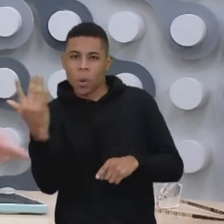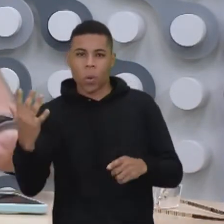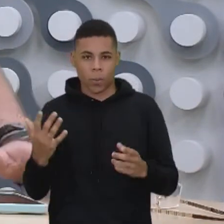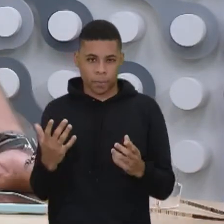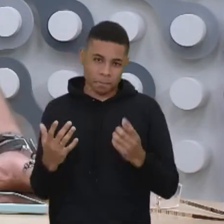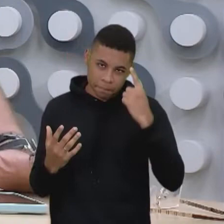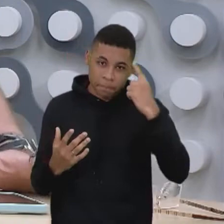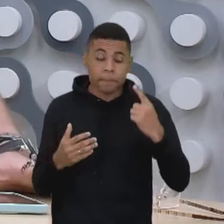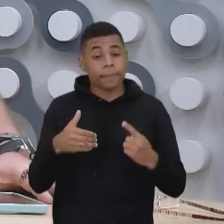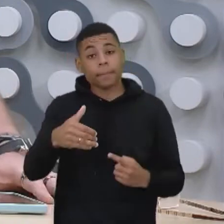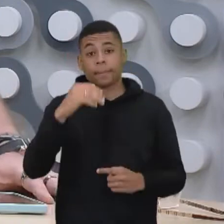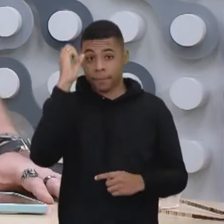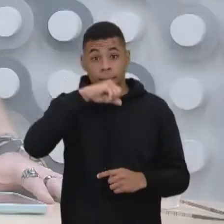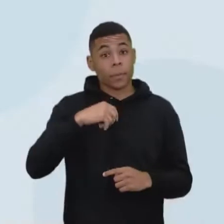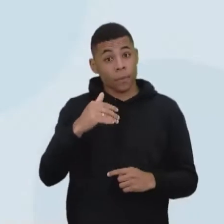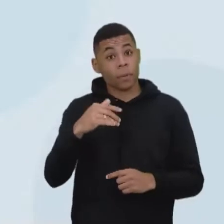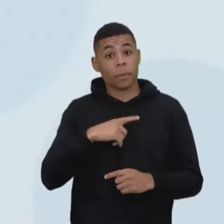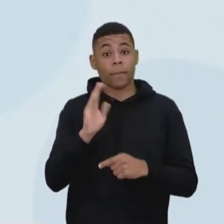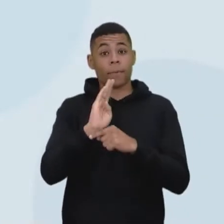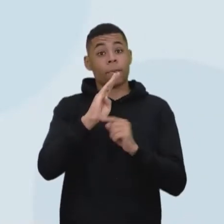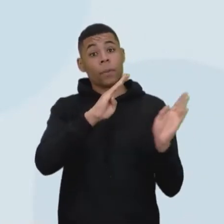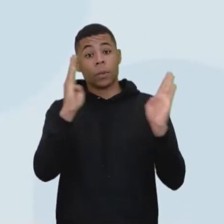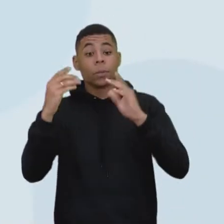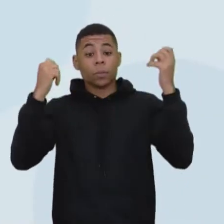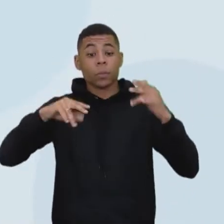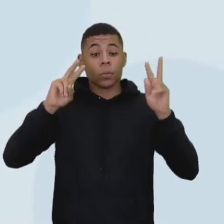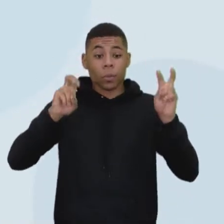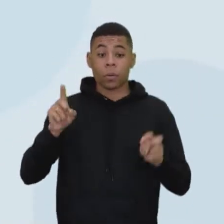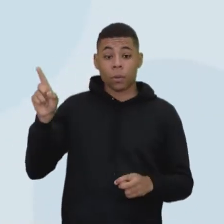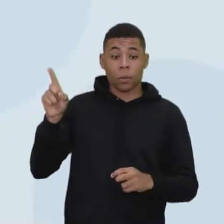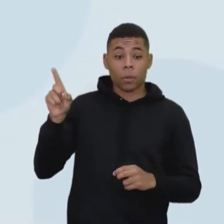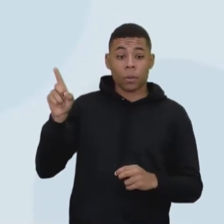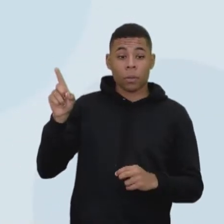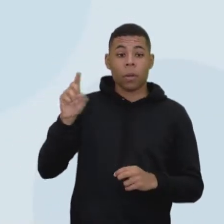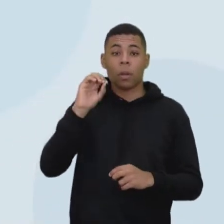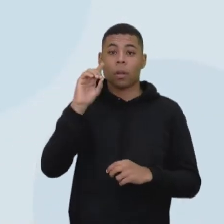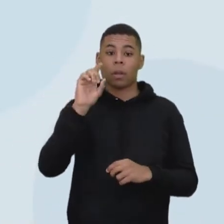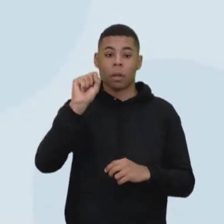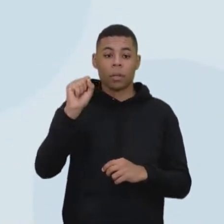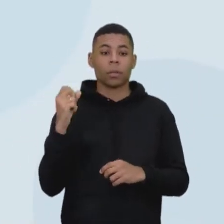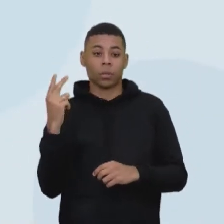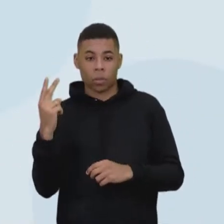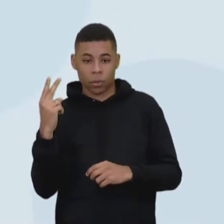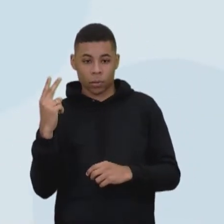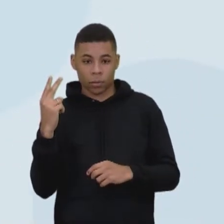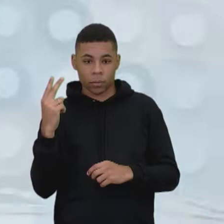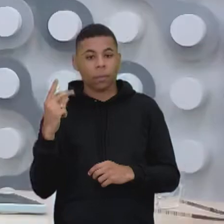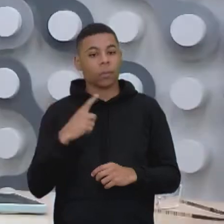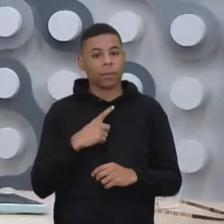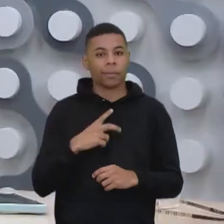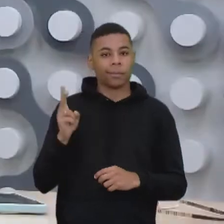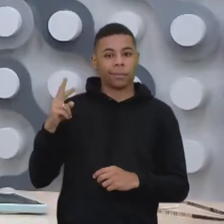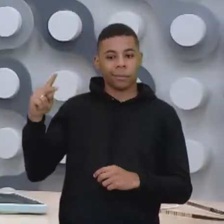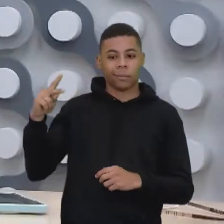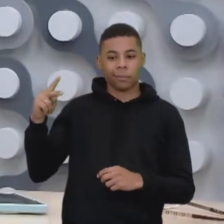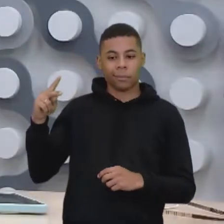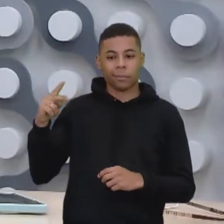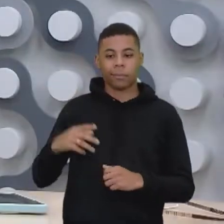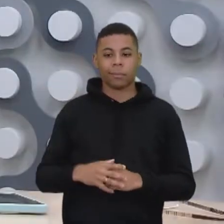acompanhar aí, vocês vão ter um vídeo falando sobre o ODS-2, que faz parte também